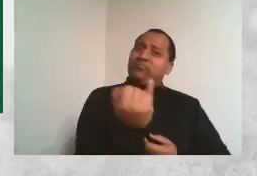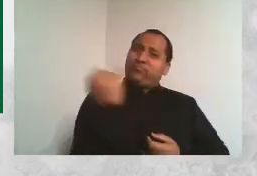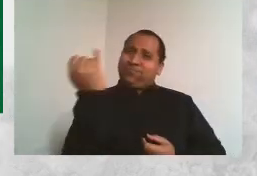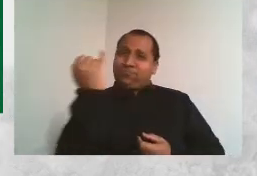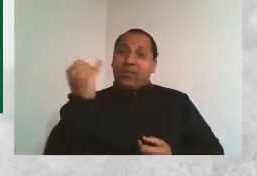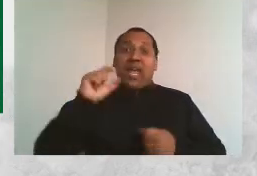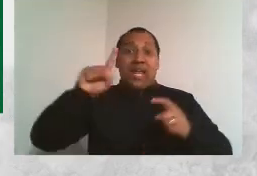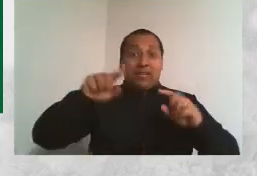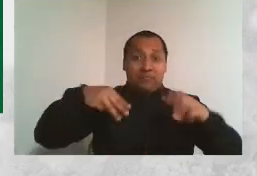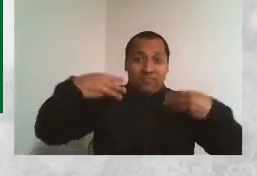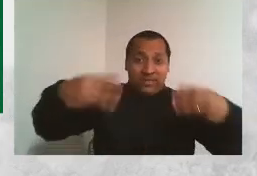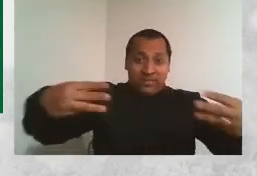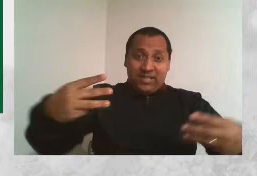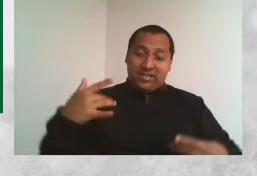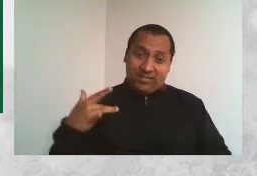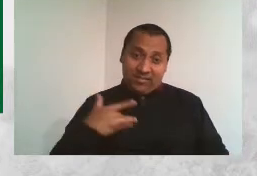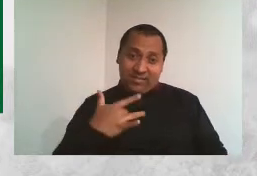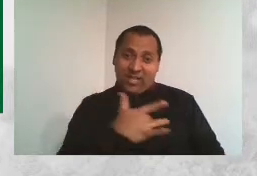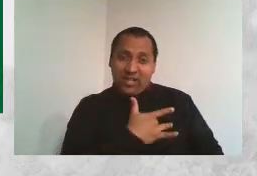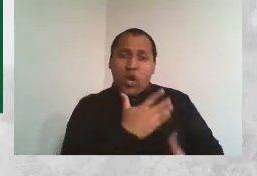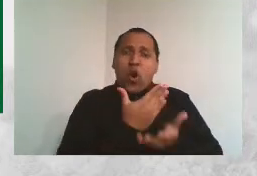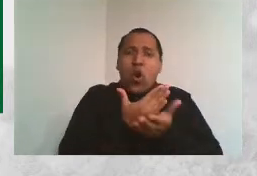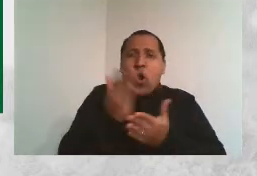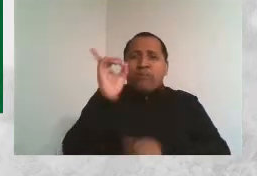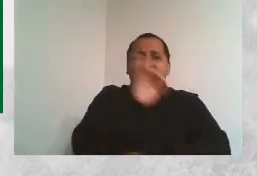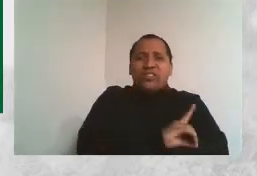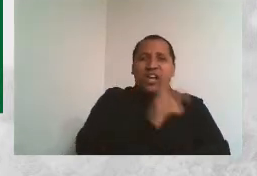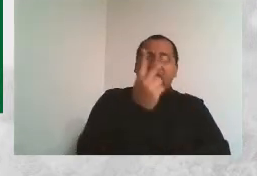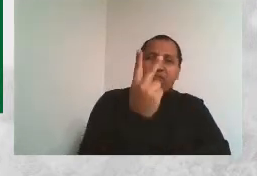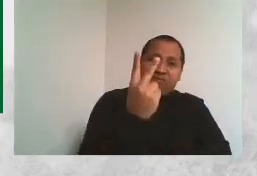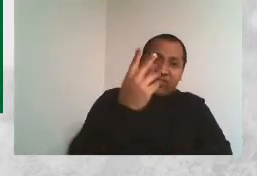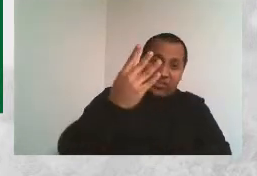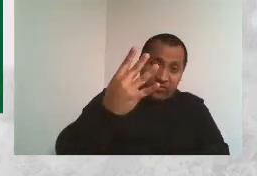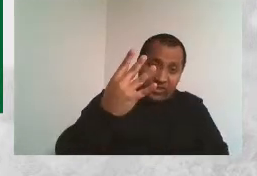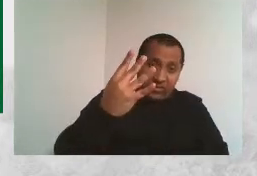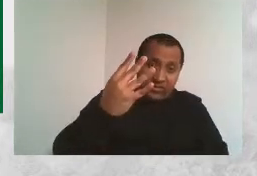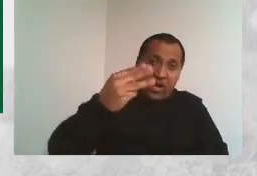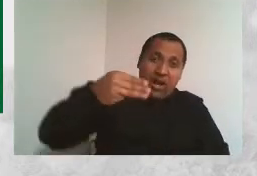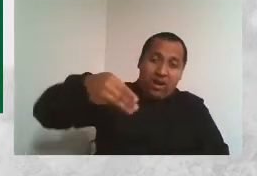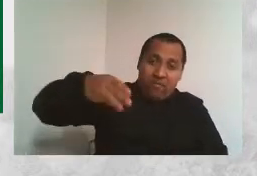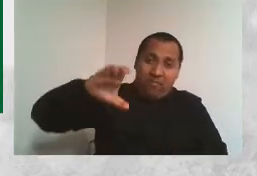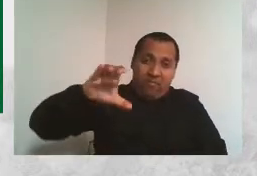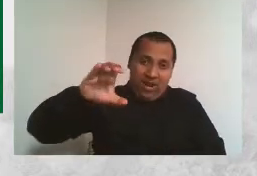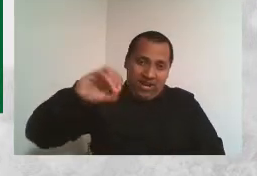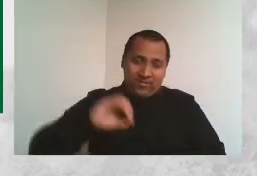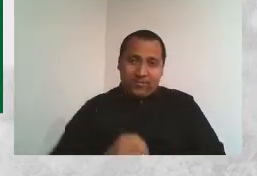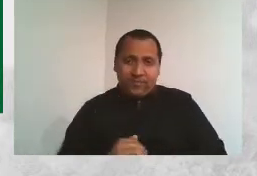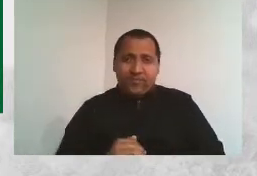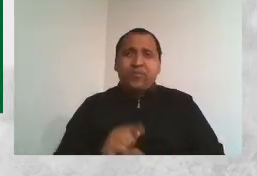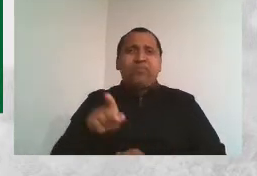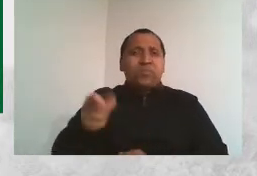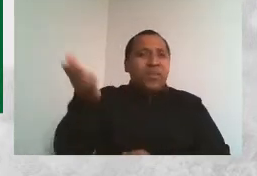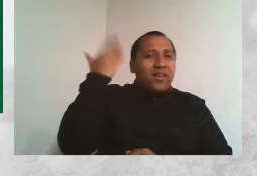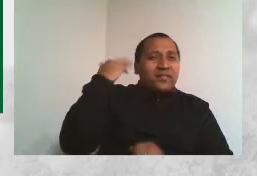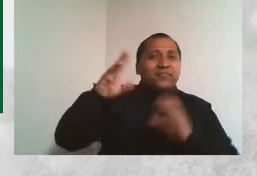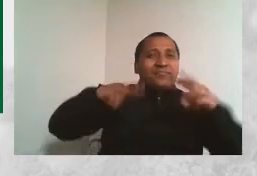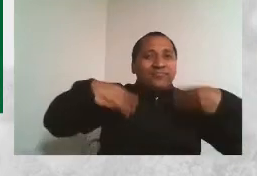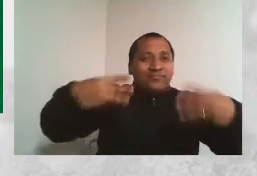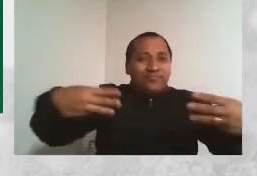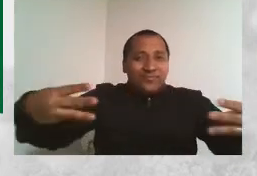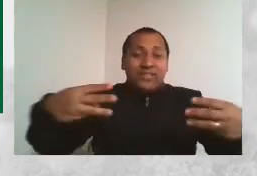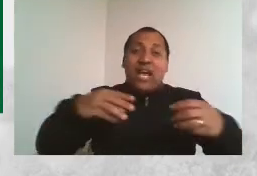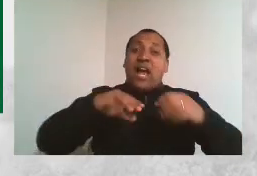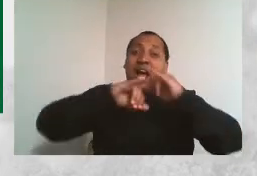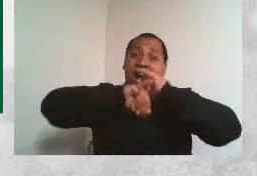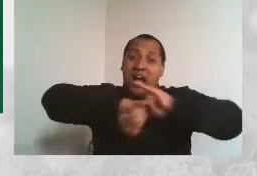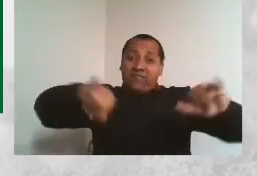Ministério da Saúde no dia 24 de março, né? Foi quando o Ministério da Saúde liberou uma